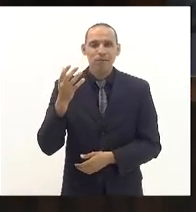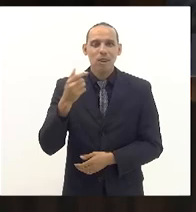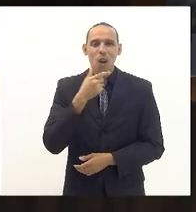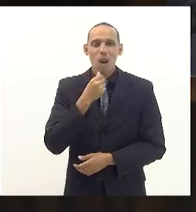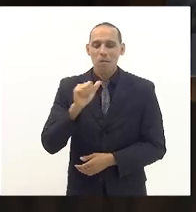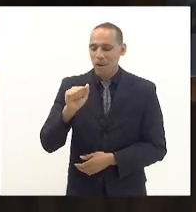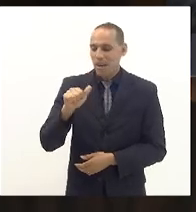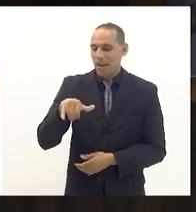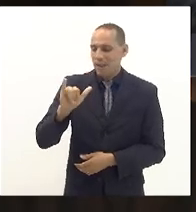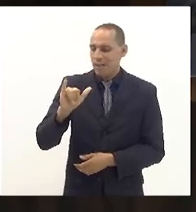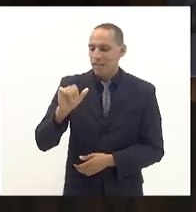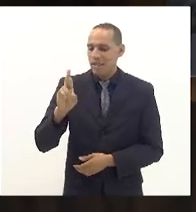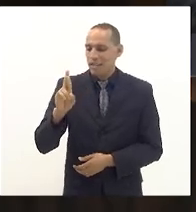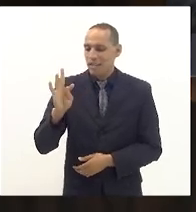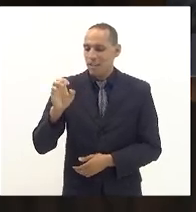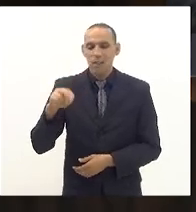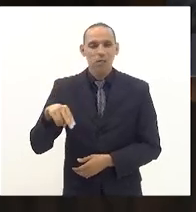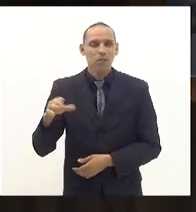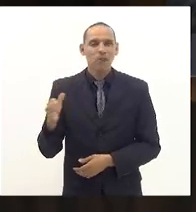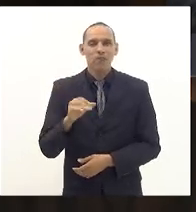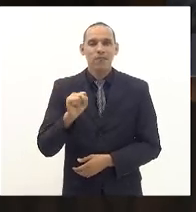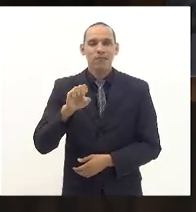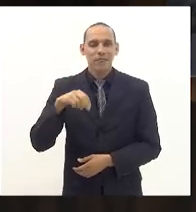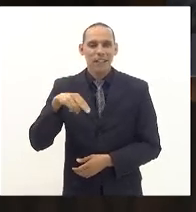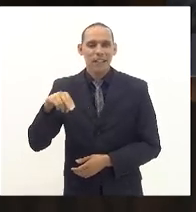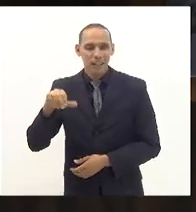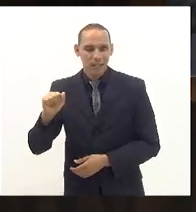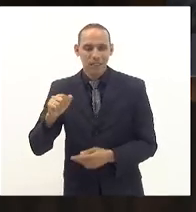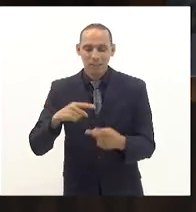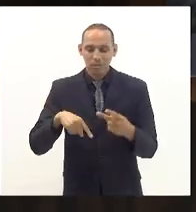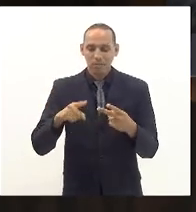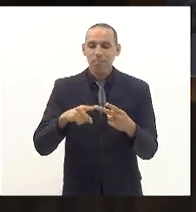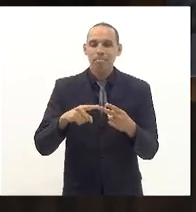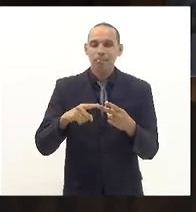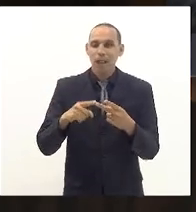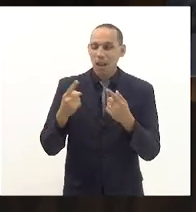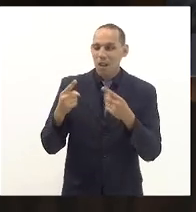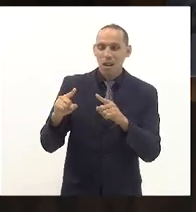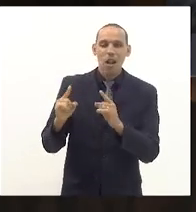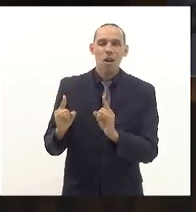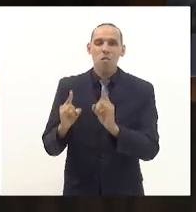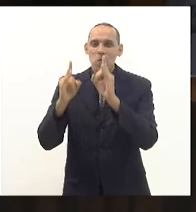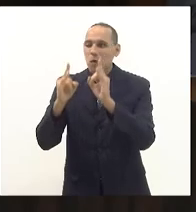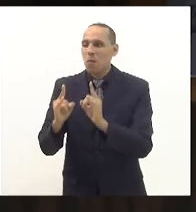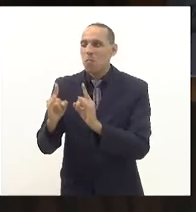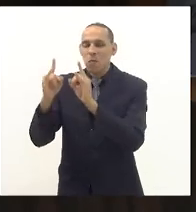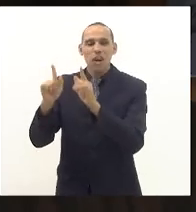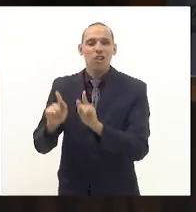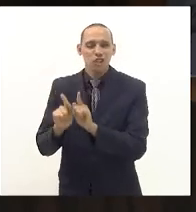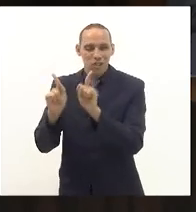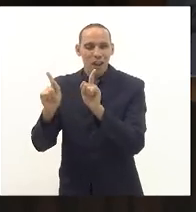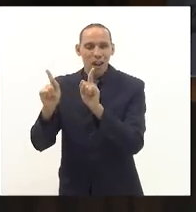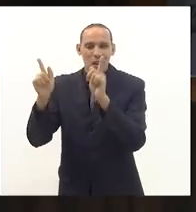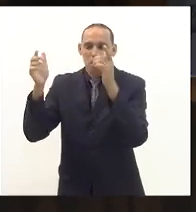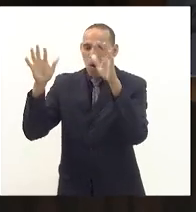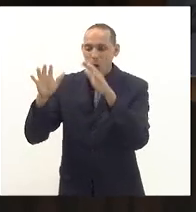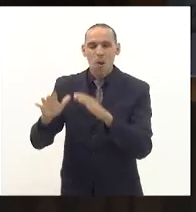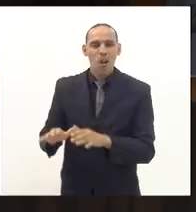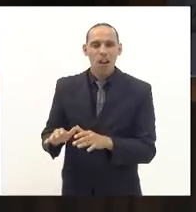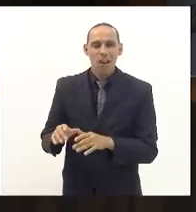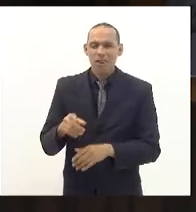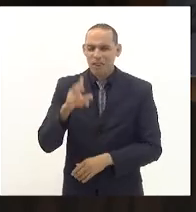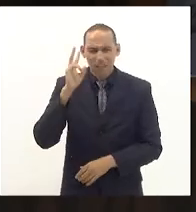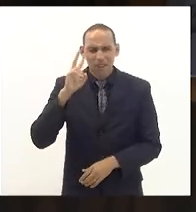Senna aquele ataque as Torres Gêmeas E aí você sabe Lembra